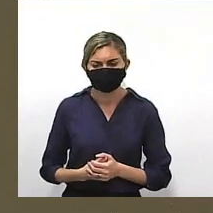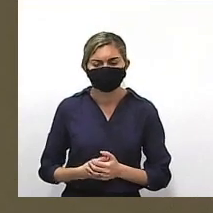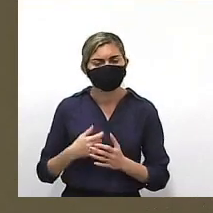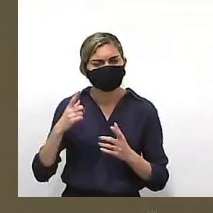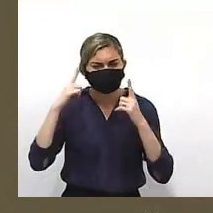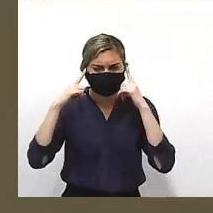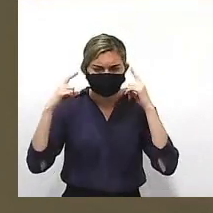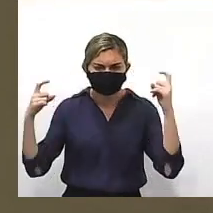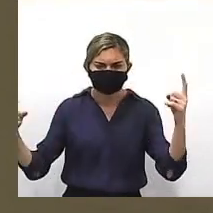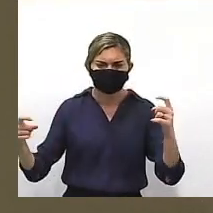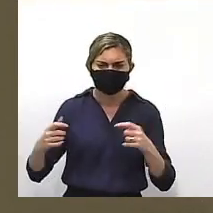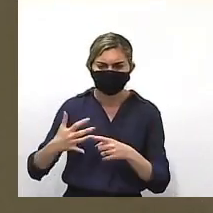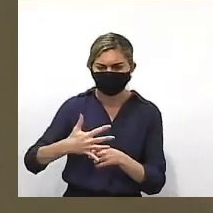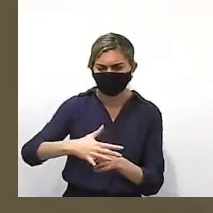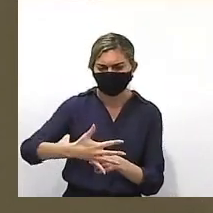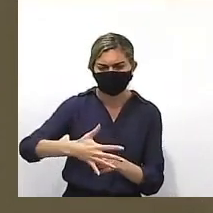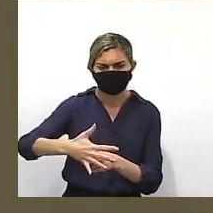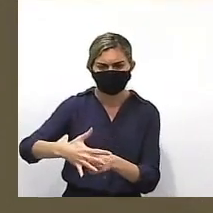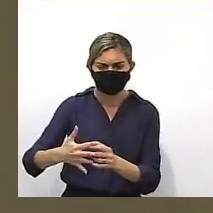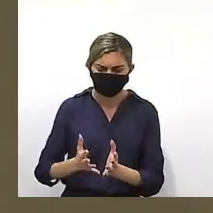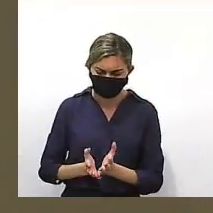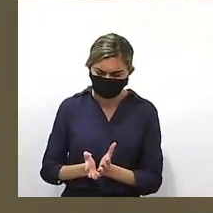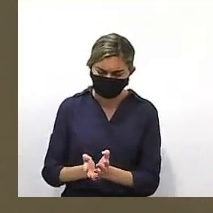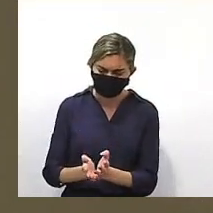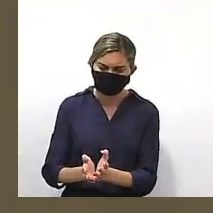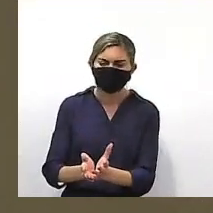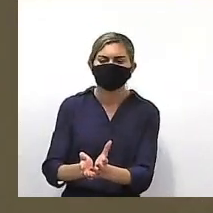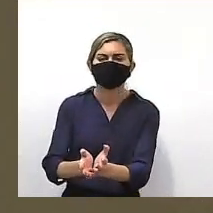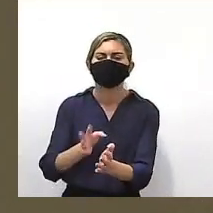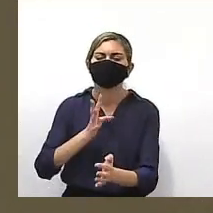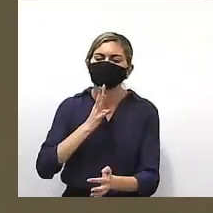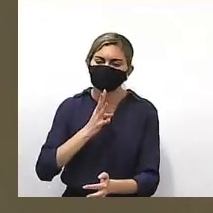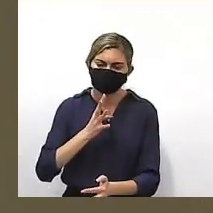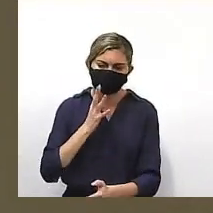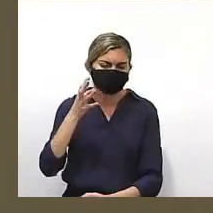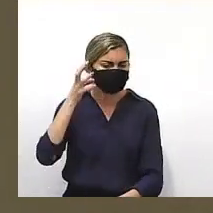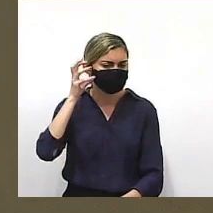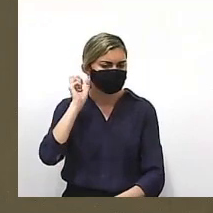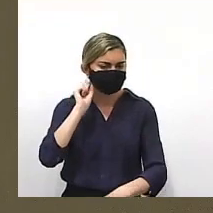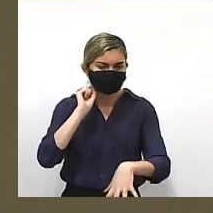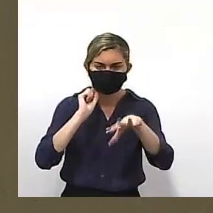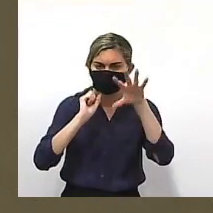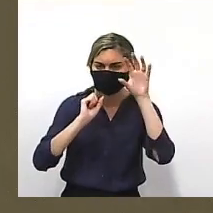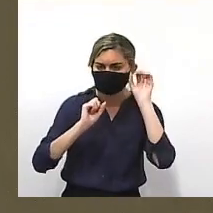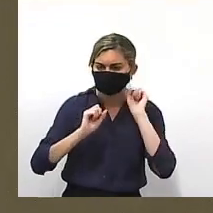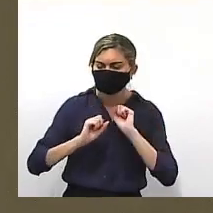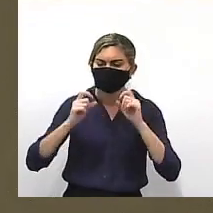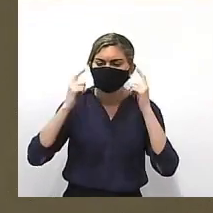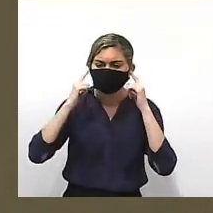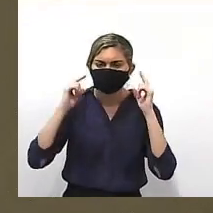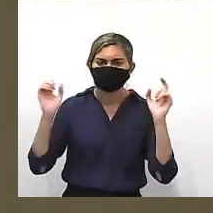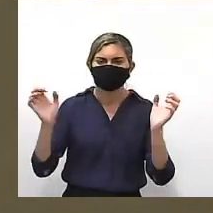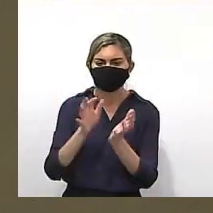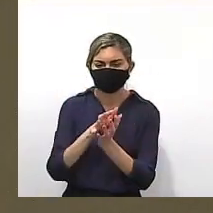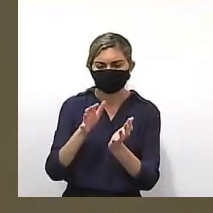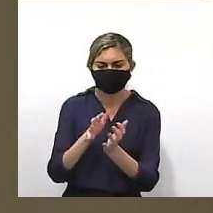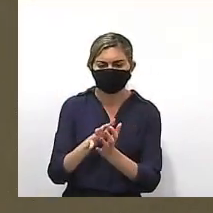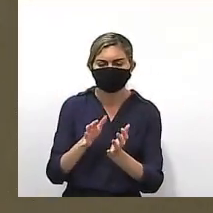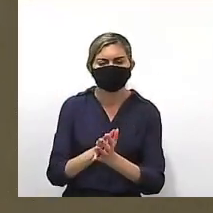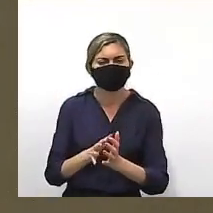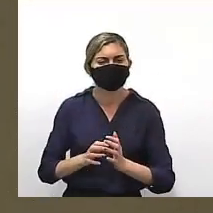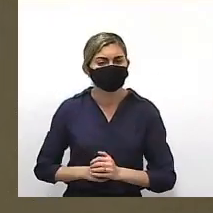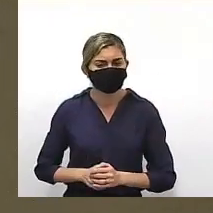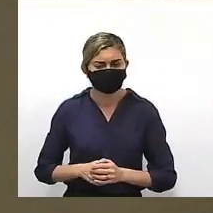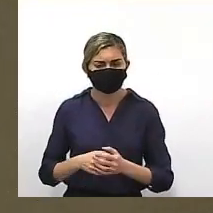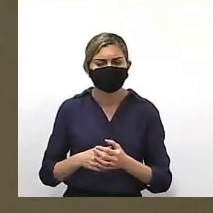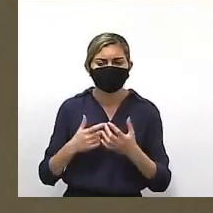O barulho do motor do barco é bem conhecido aos ouvidos macios do recifense.